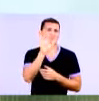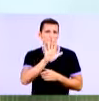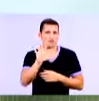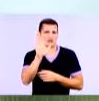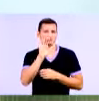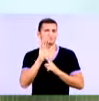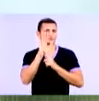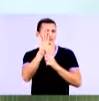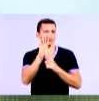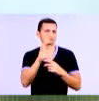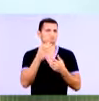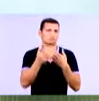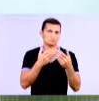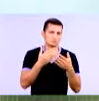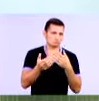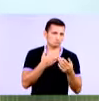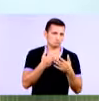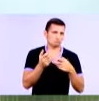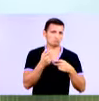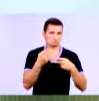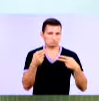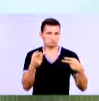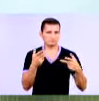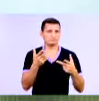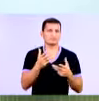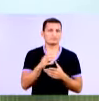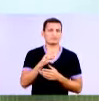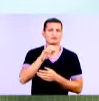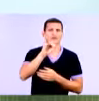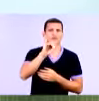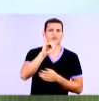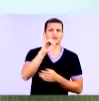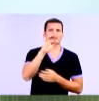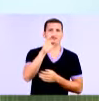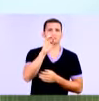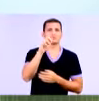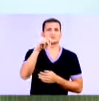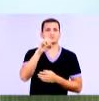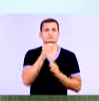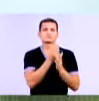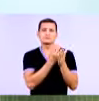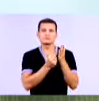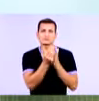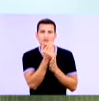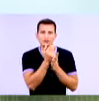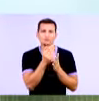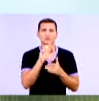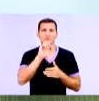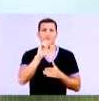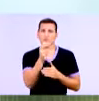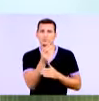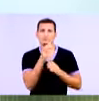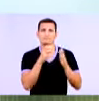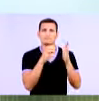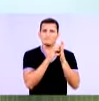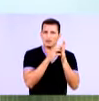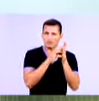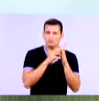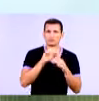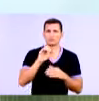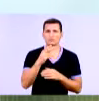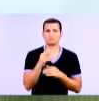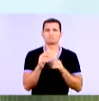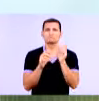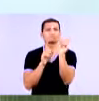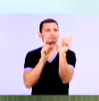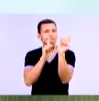determinada situação, seja como um ícone, né? O uso dos logotipos, os botões. Em